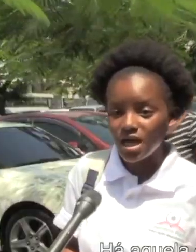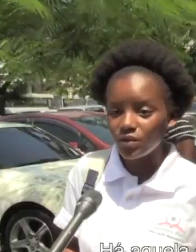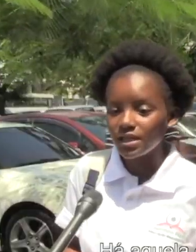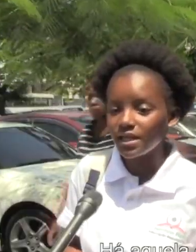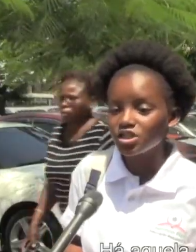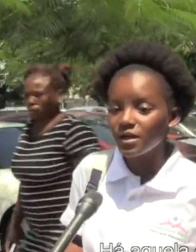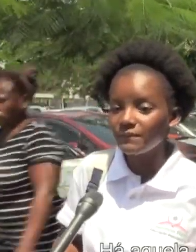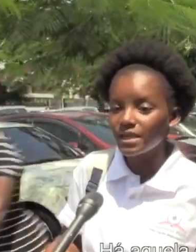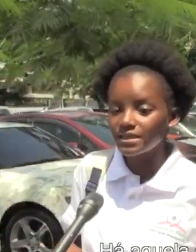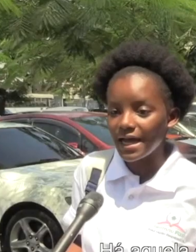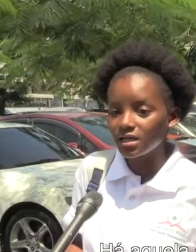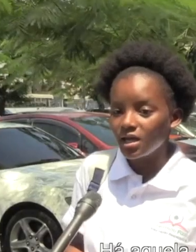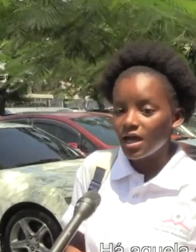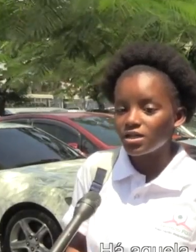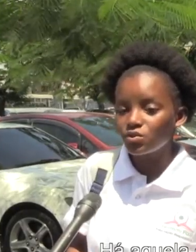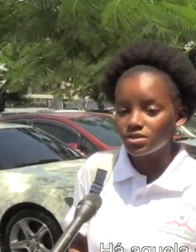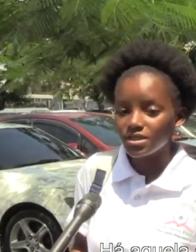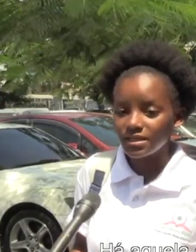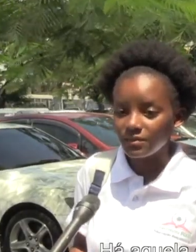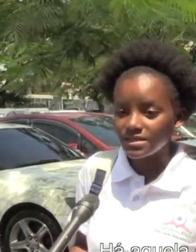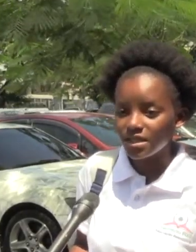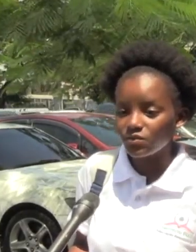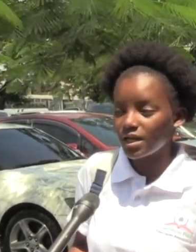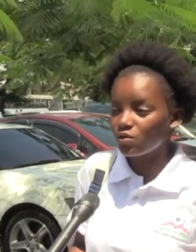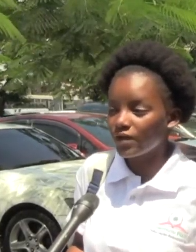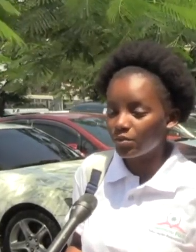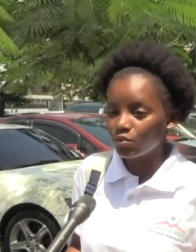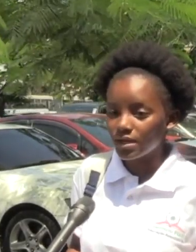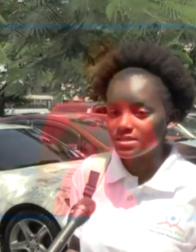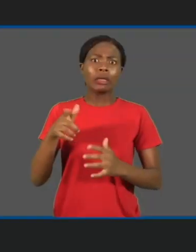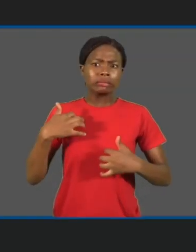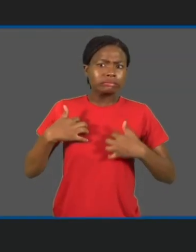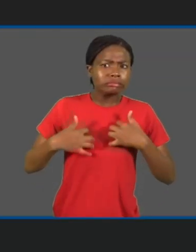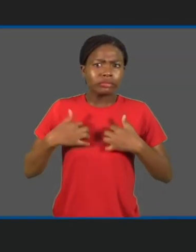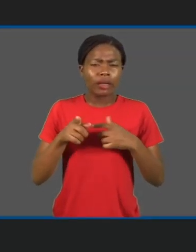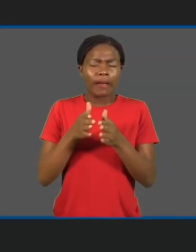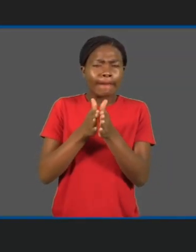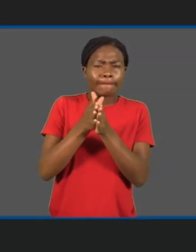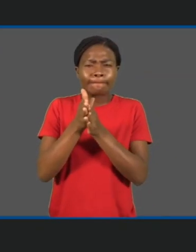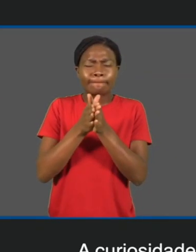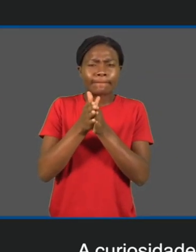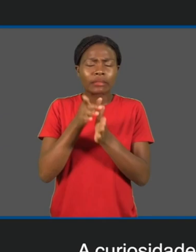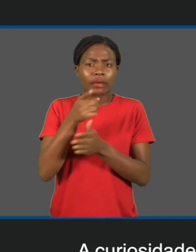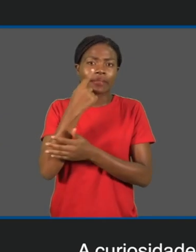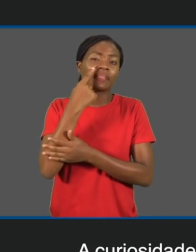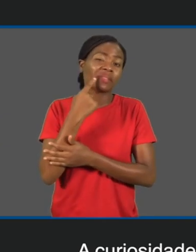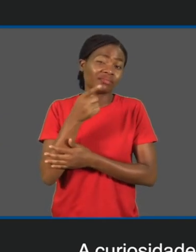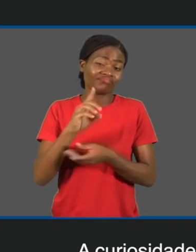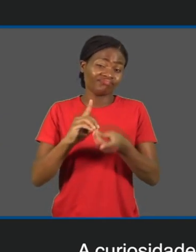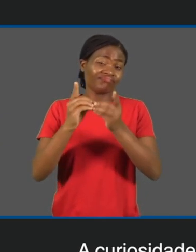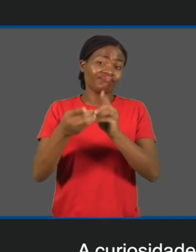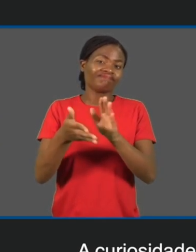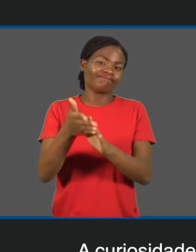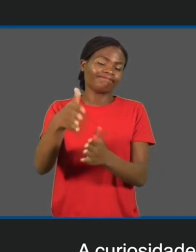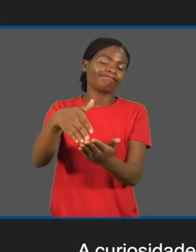emoção em querer experimentar as coisas ainda mais A curiosidade é